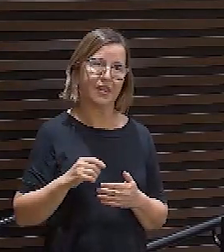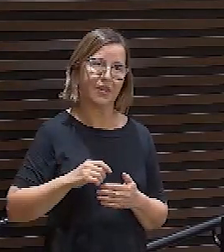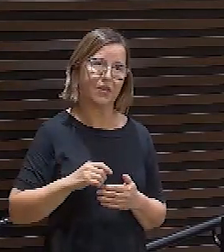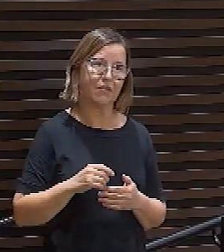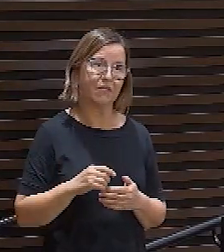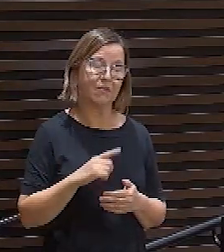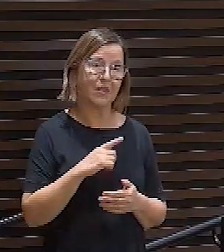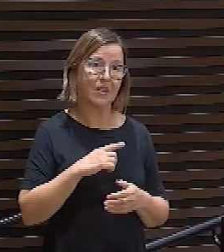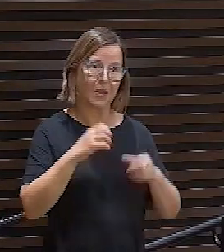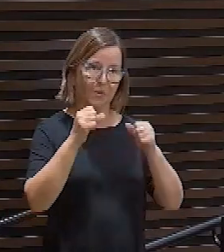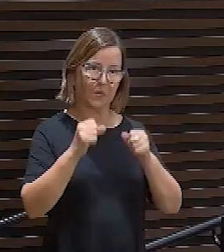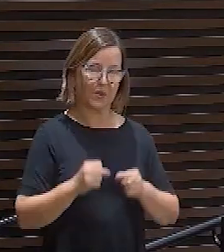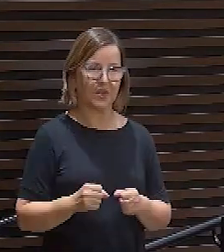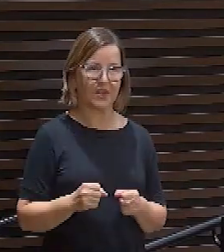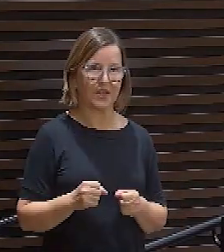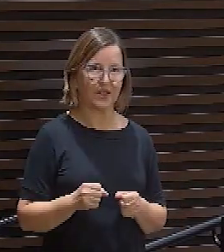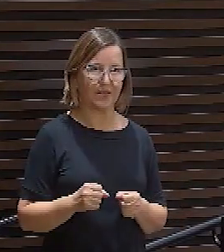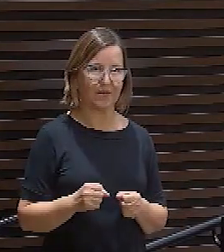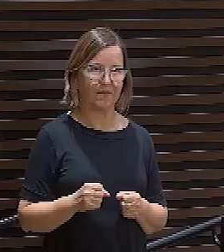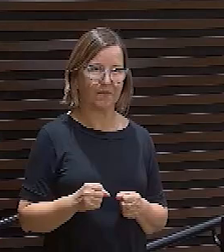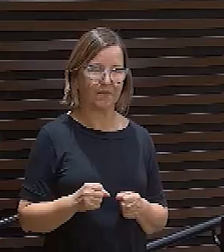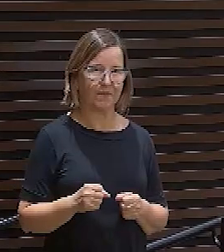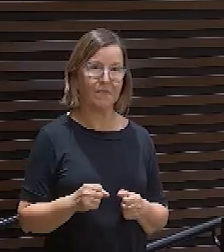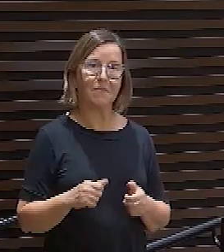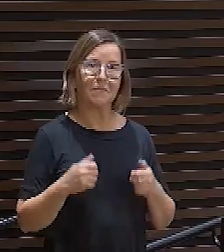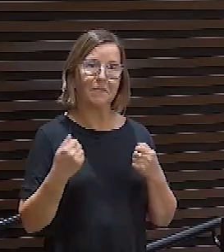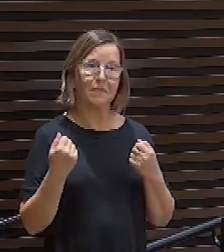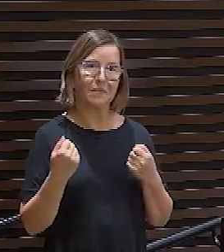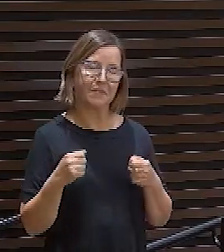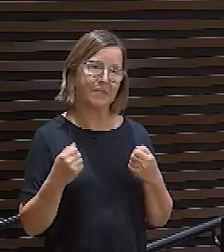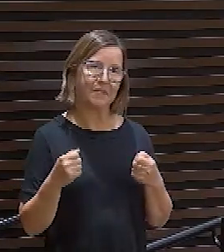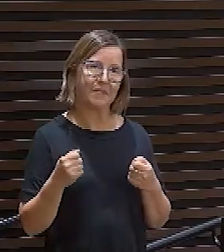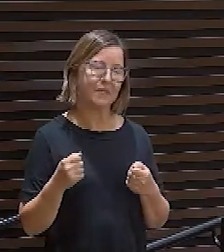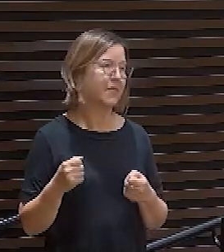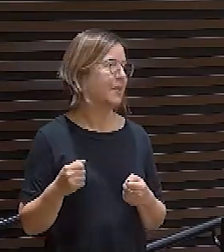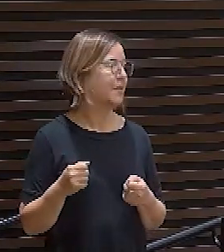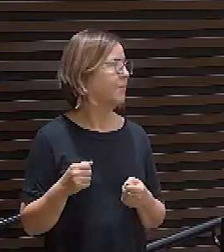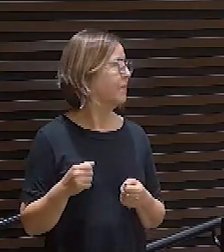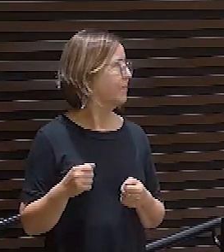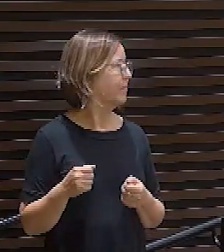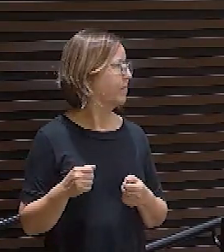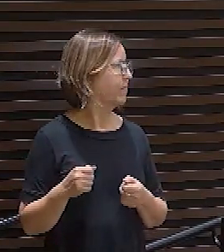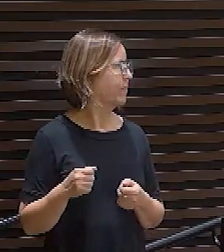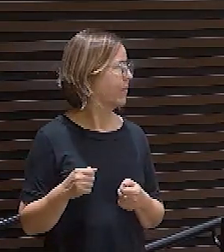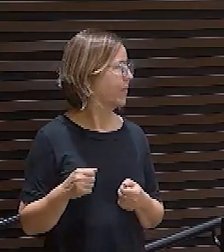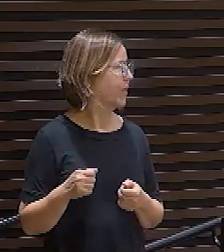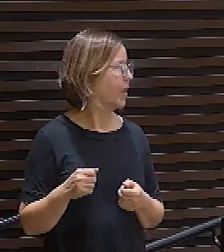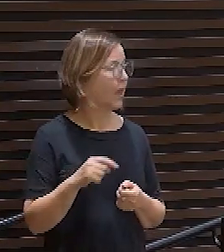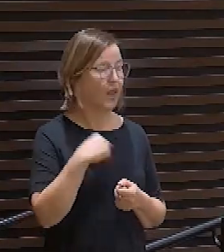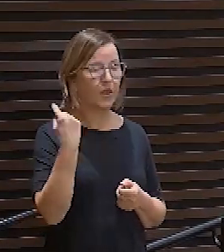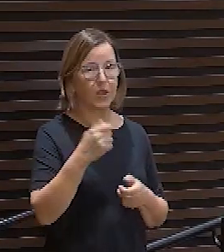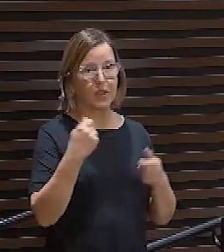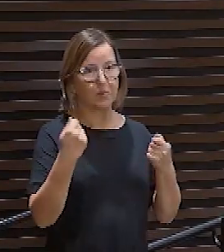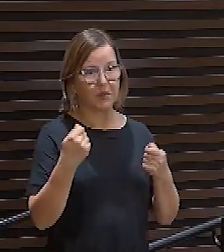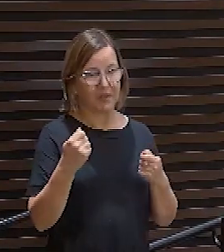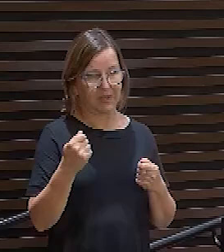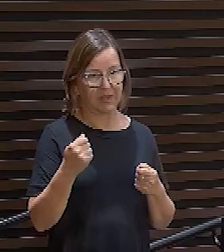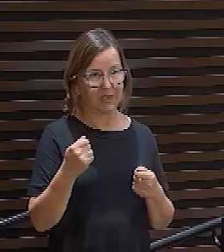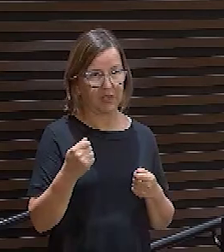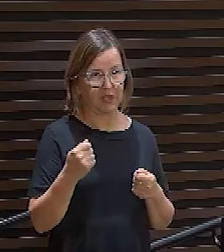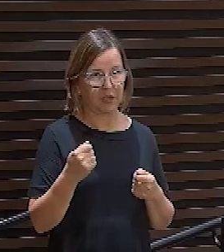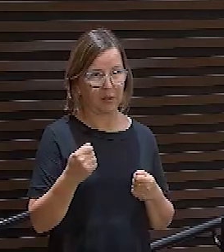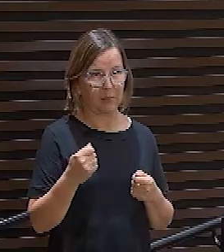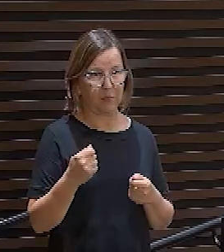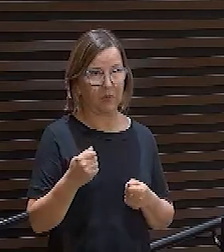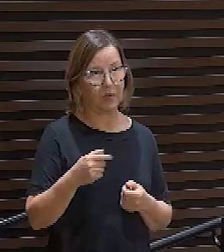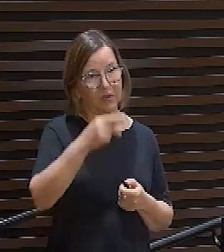ela precisa ir do chão até o topo. Nós precisamos de alguém que seja homem e que seja